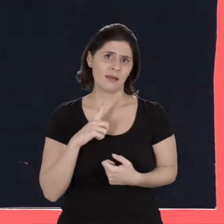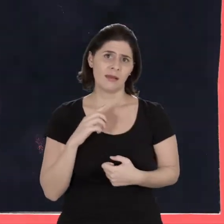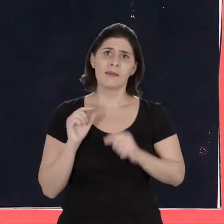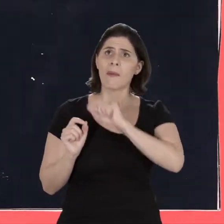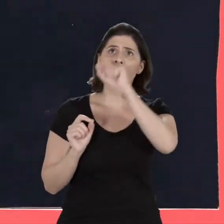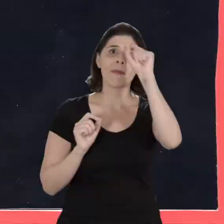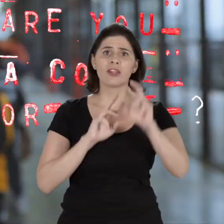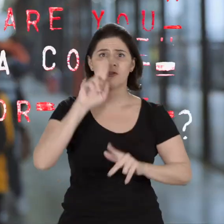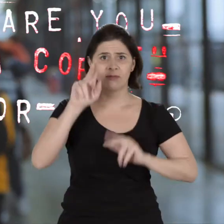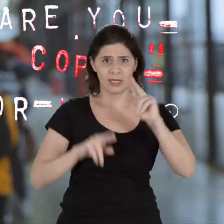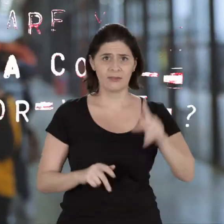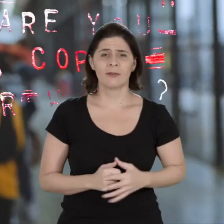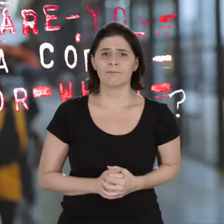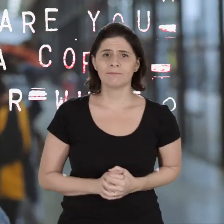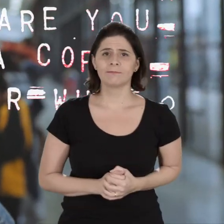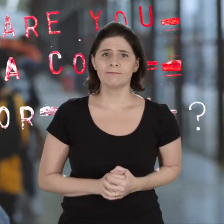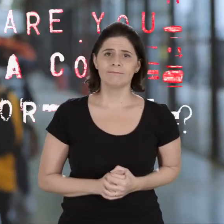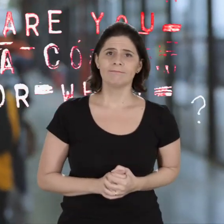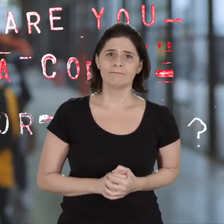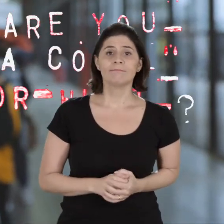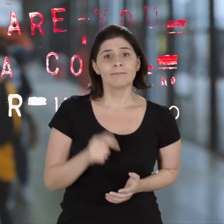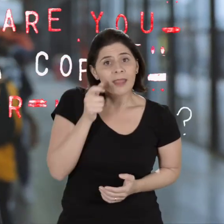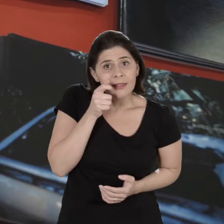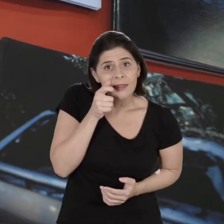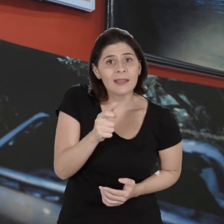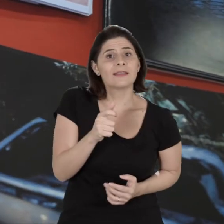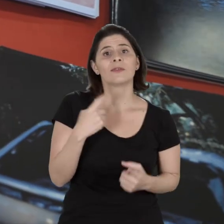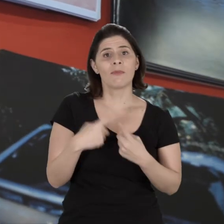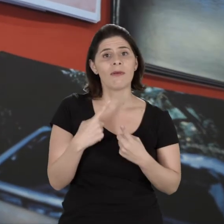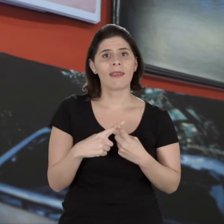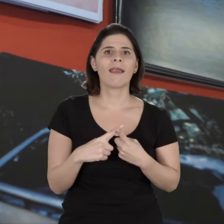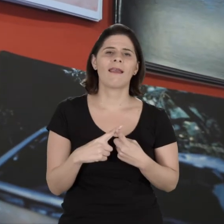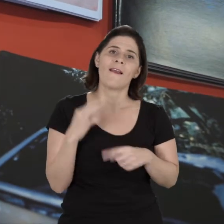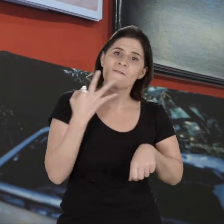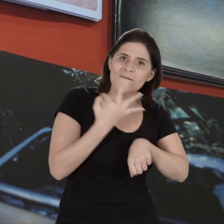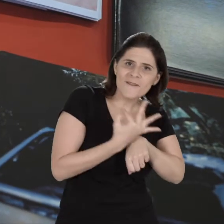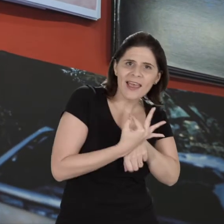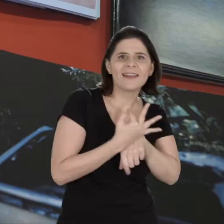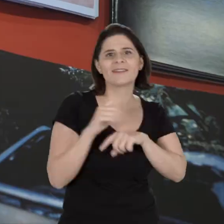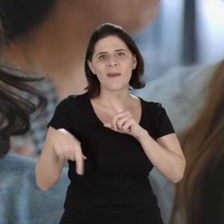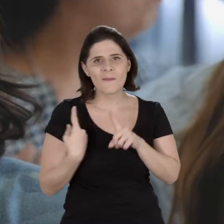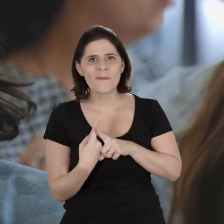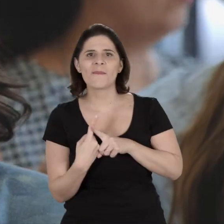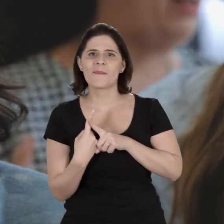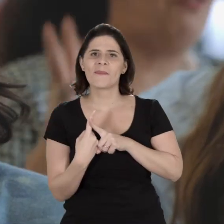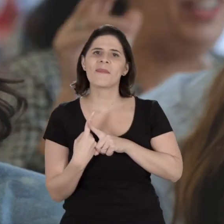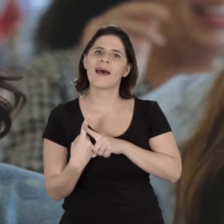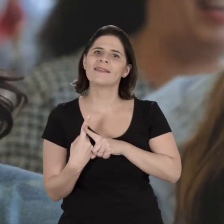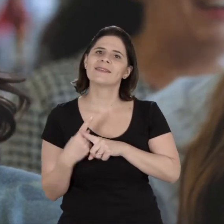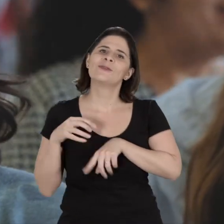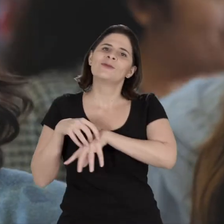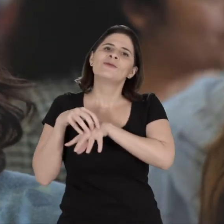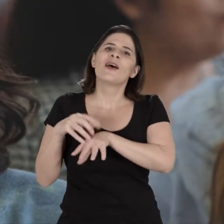eso venimos a Brasil, porque es una referencia de ferias y de producción. Como a gente não tem um